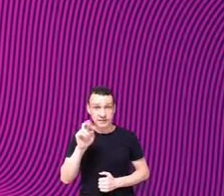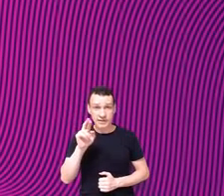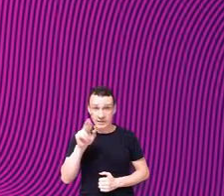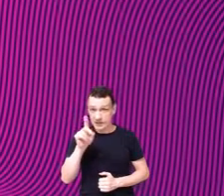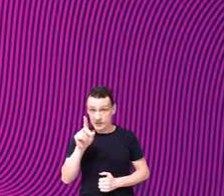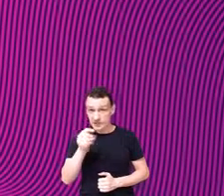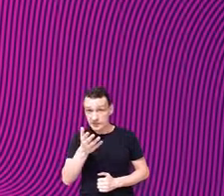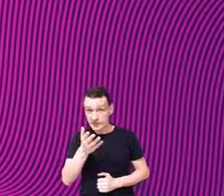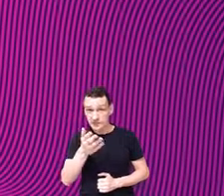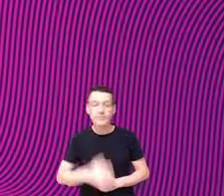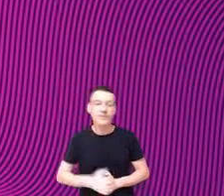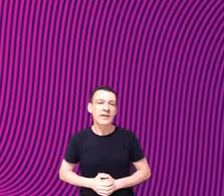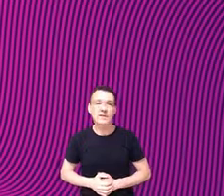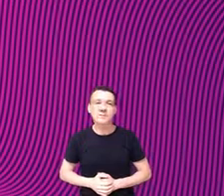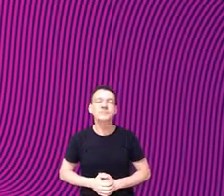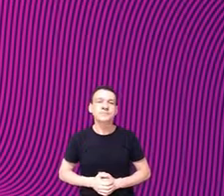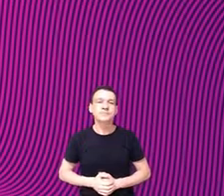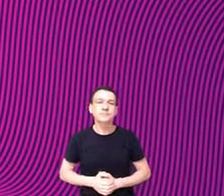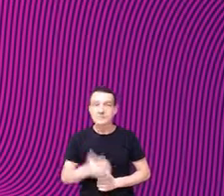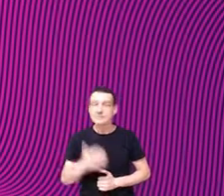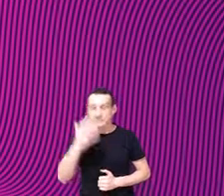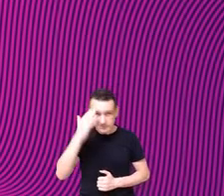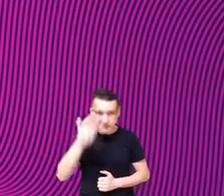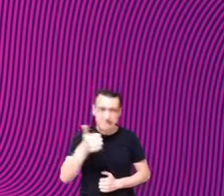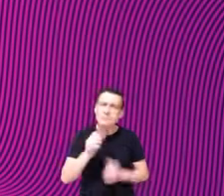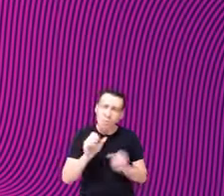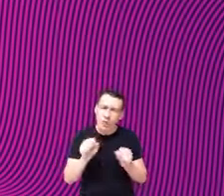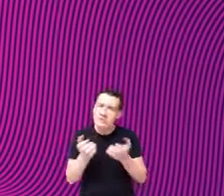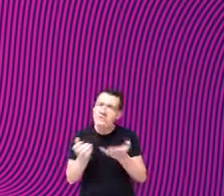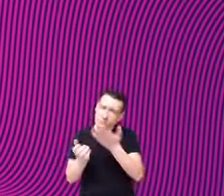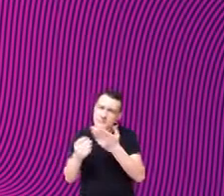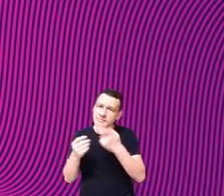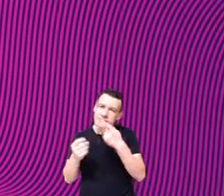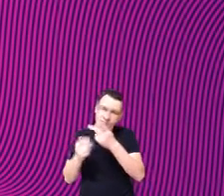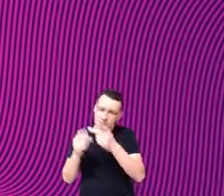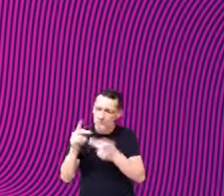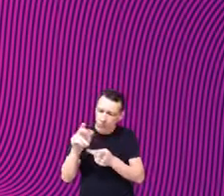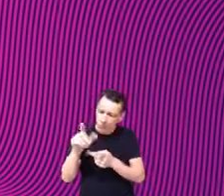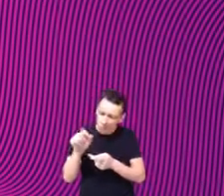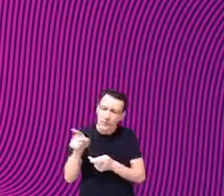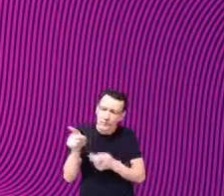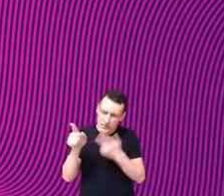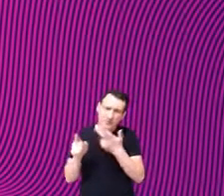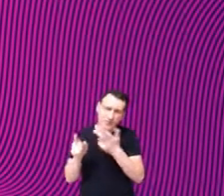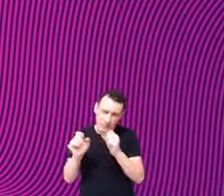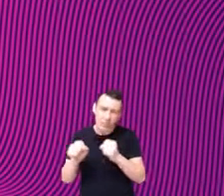Eu acho que pode falar, Paulito. Eu só queria agradecer o Pecoá pela excelente explanação.